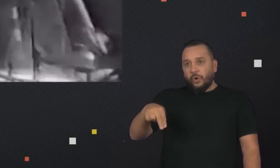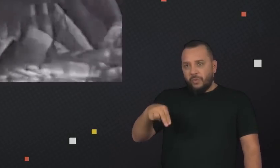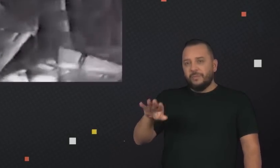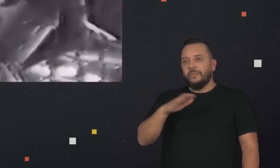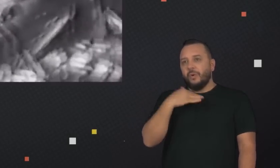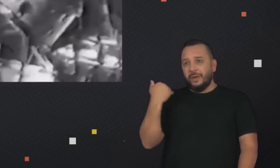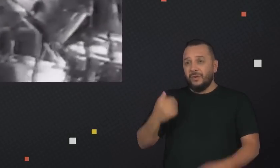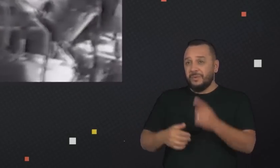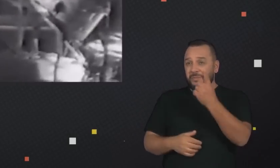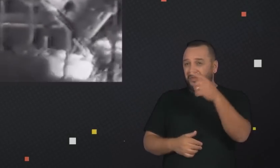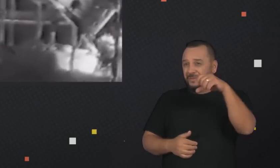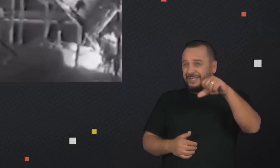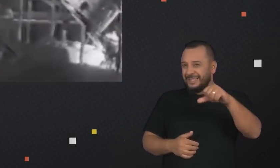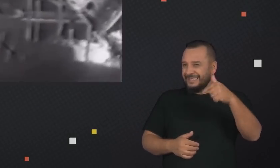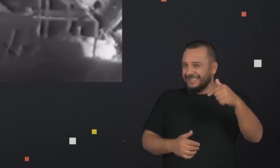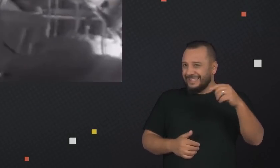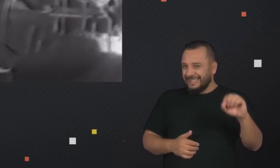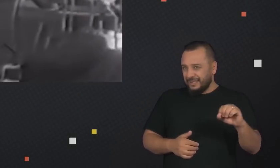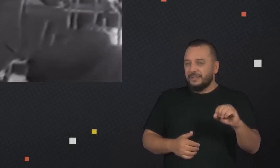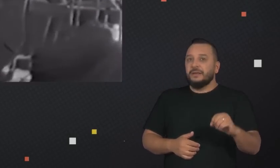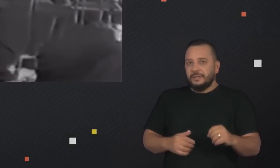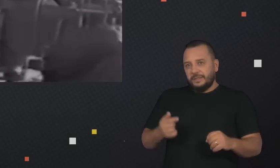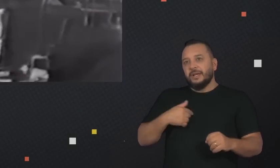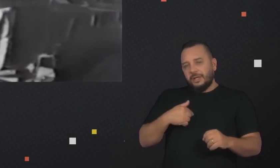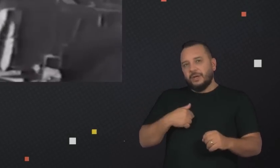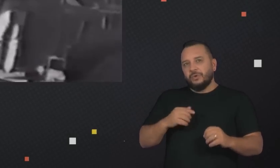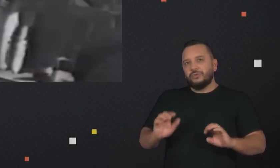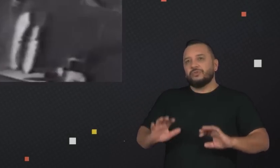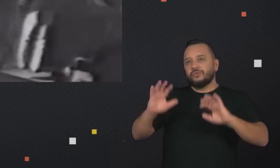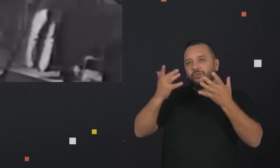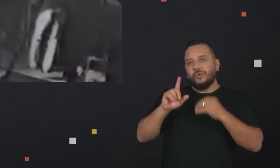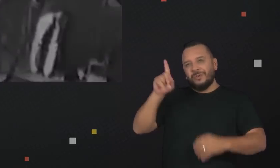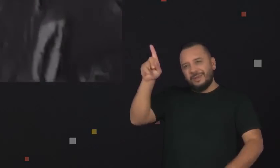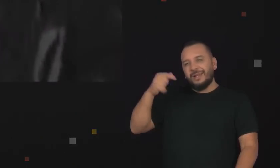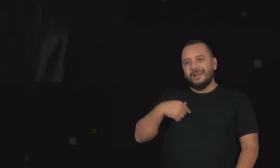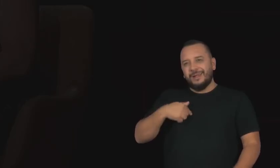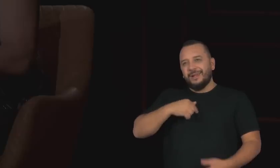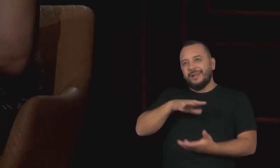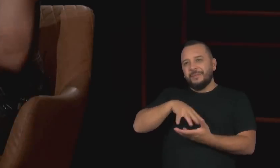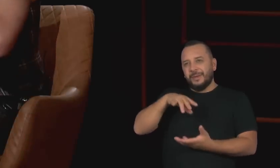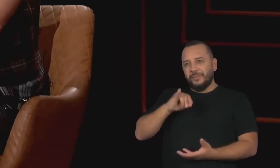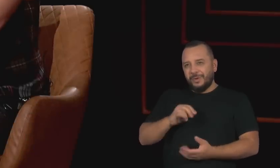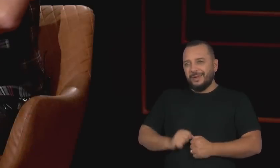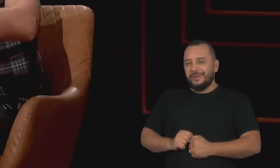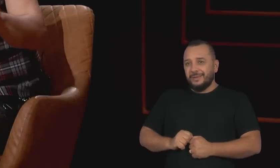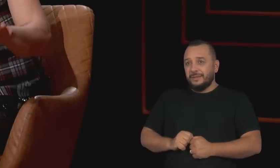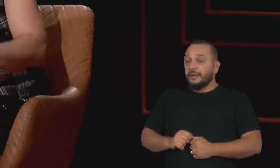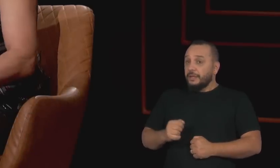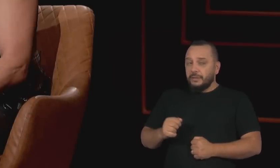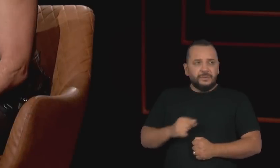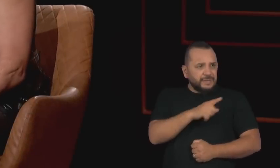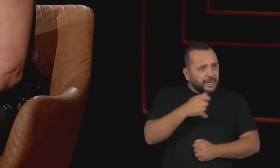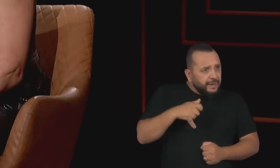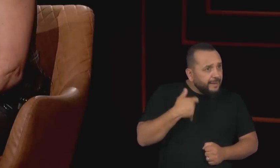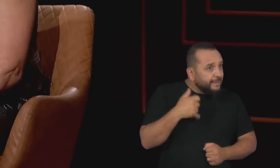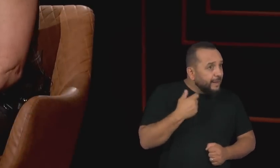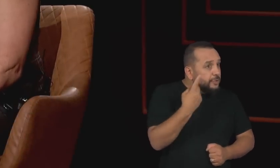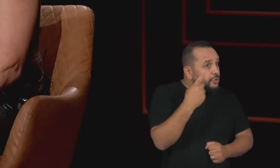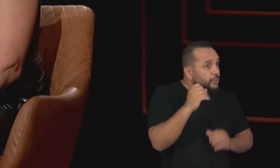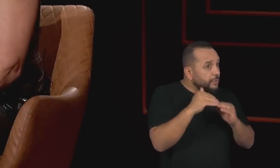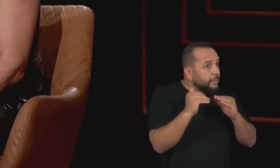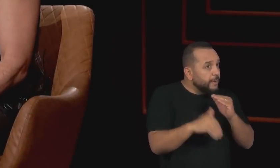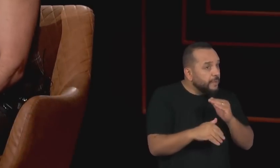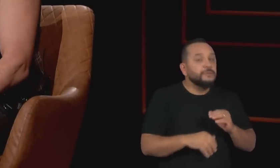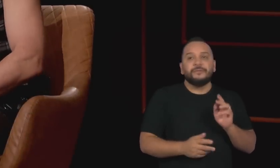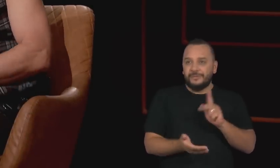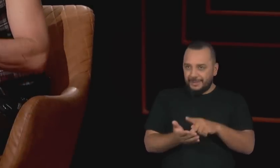Apple, atrás do Ibirapuera. Mas vocês eram menores de idade. Exatamente. Aí o juizado foi lá e falou, não, ninguém vai tocar.